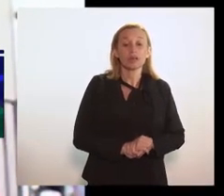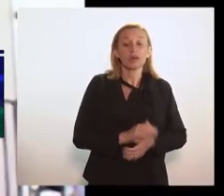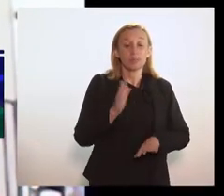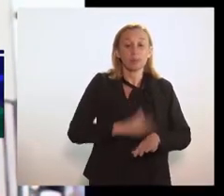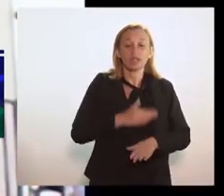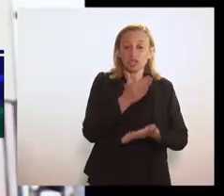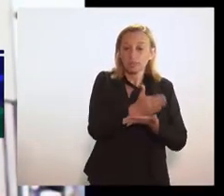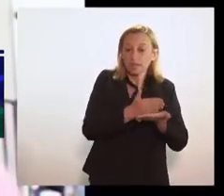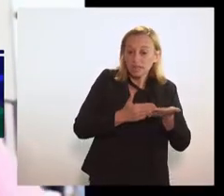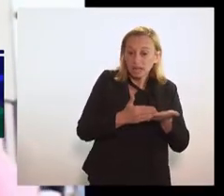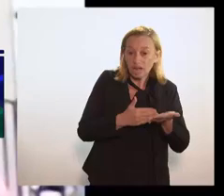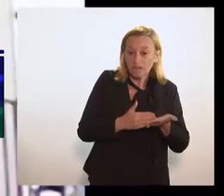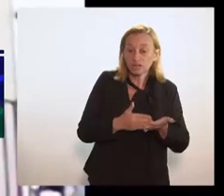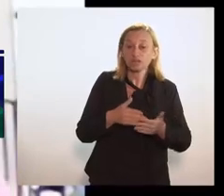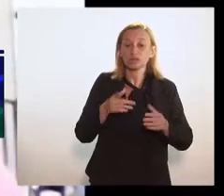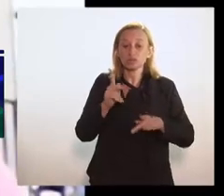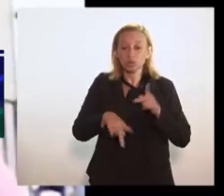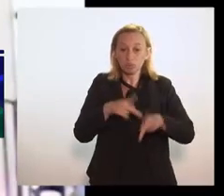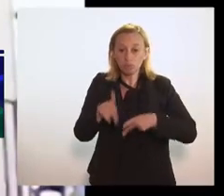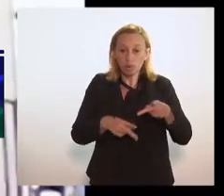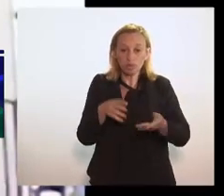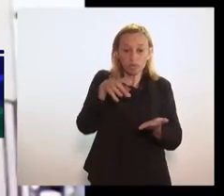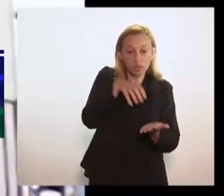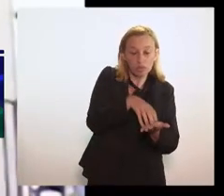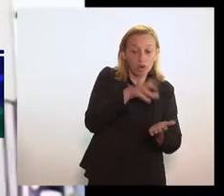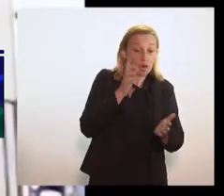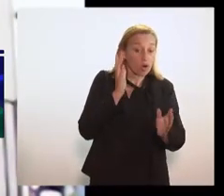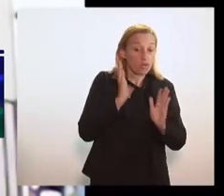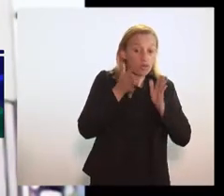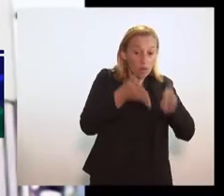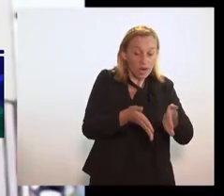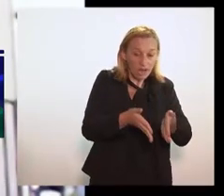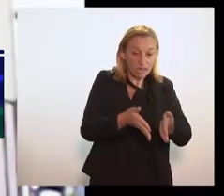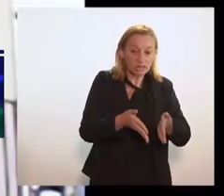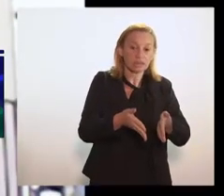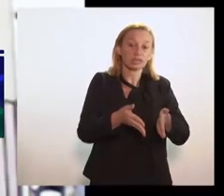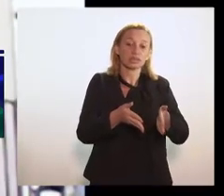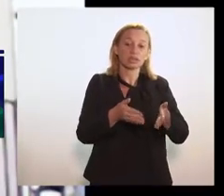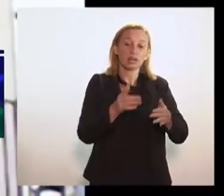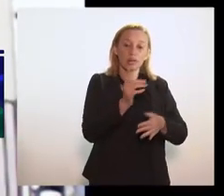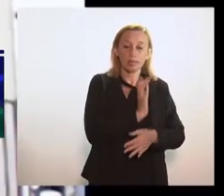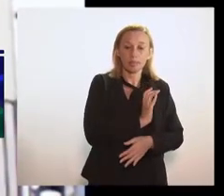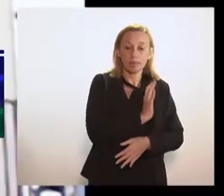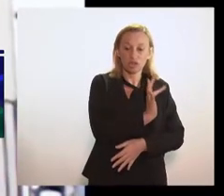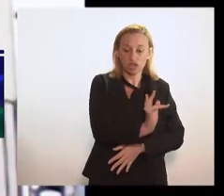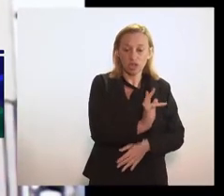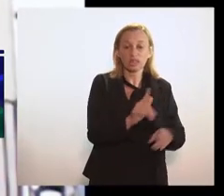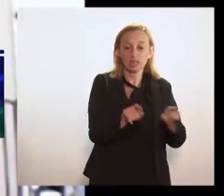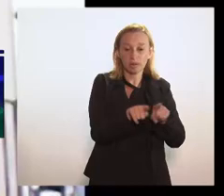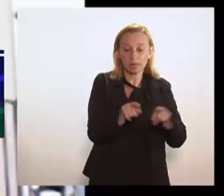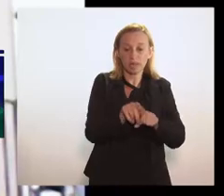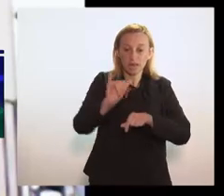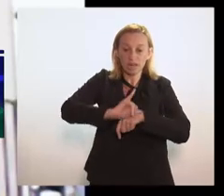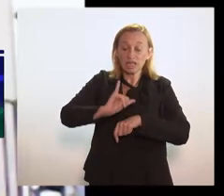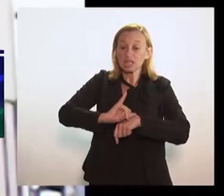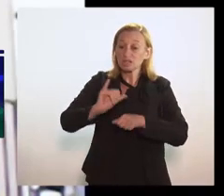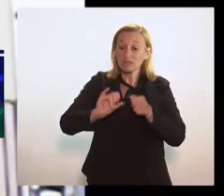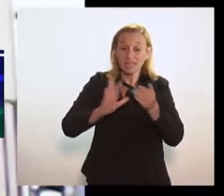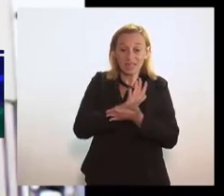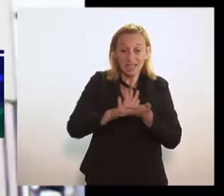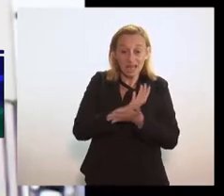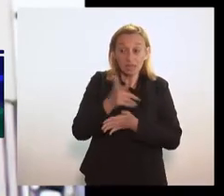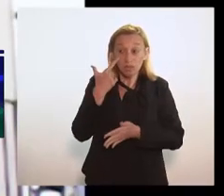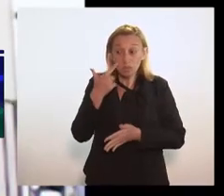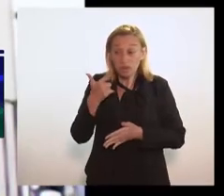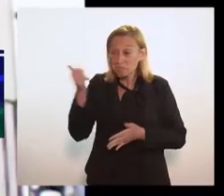da metade da população concentrada na Baixada e na capital, e que, se nada for feito, a gente vai vivenciar nas próximas